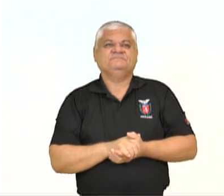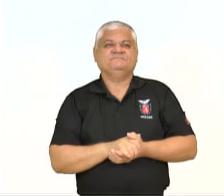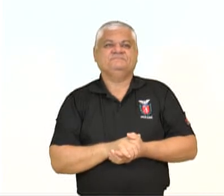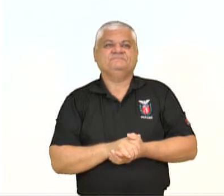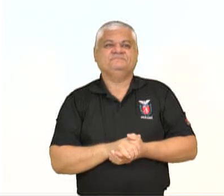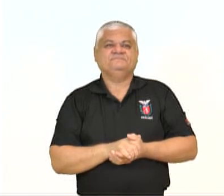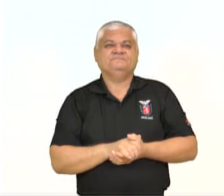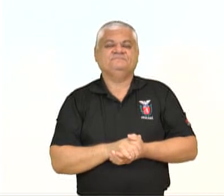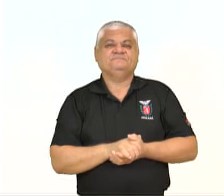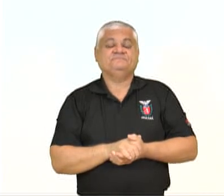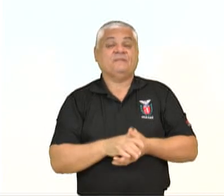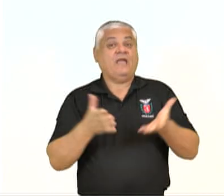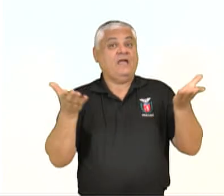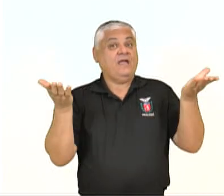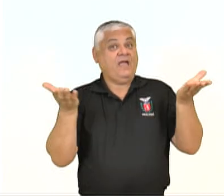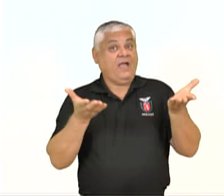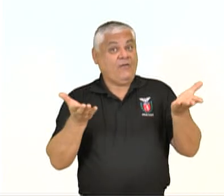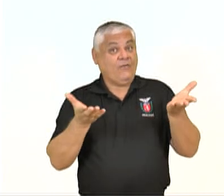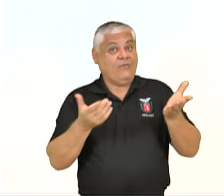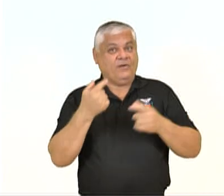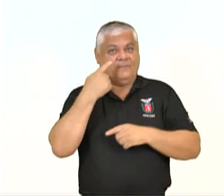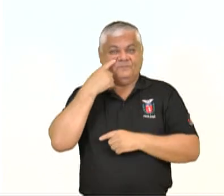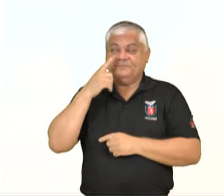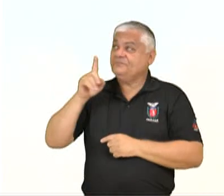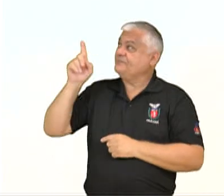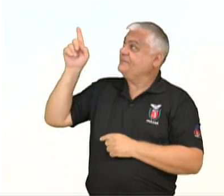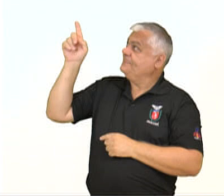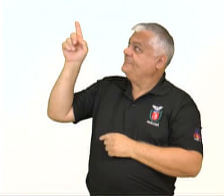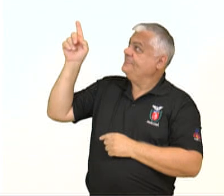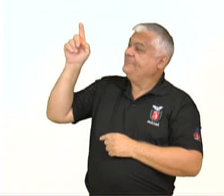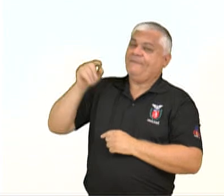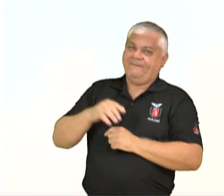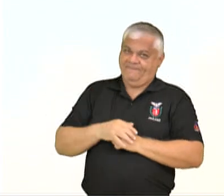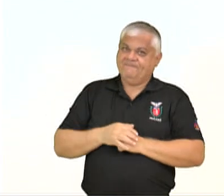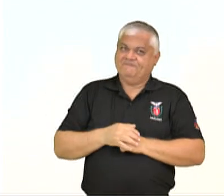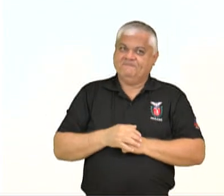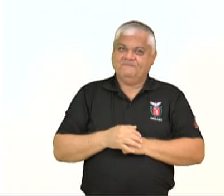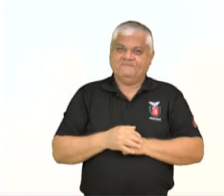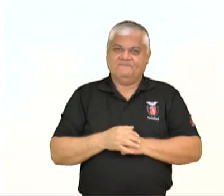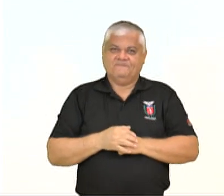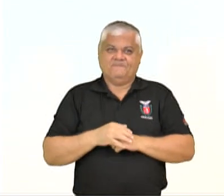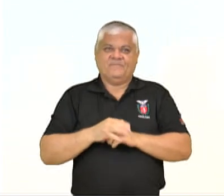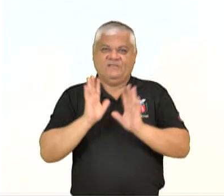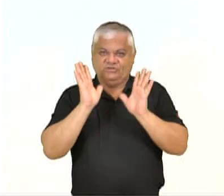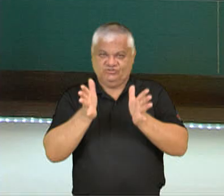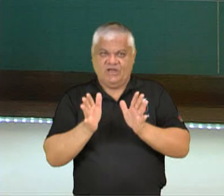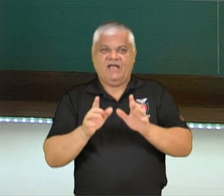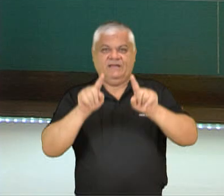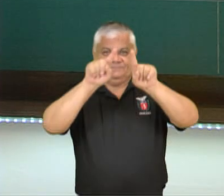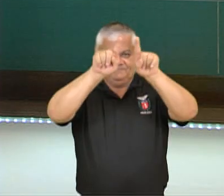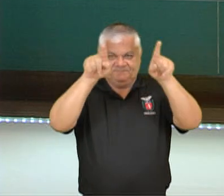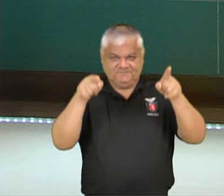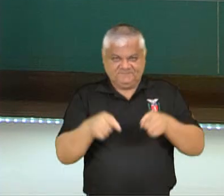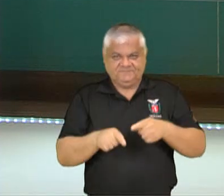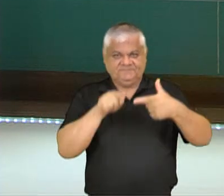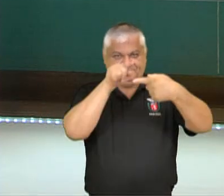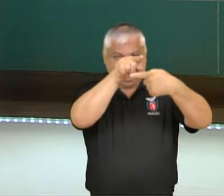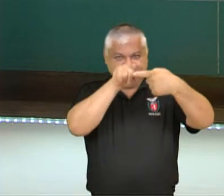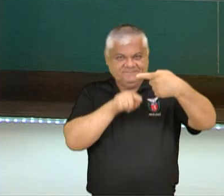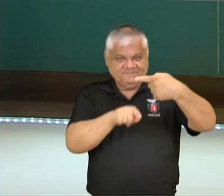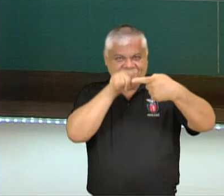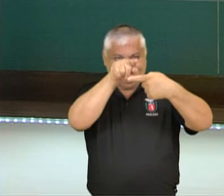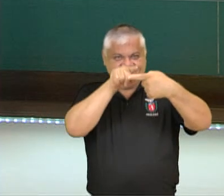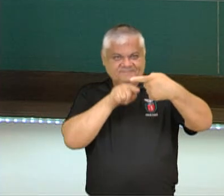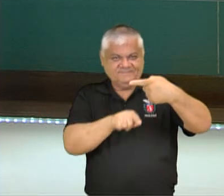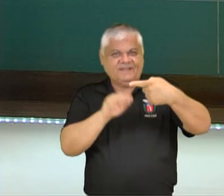Então, beleza. Agora, veja bem aqui, né? Eu tenho a representação do par ordenado, em fração também, para você